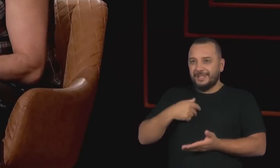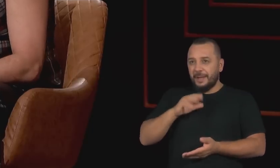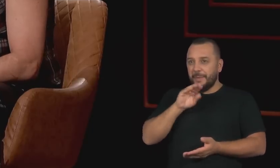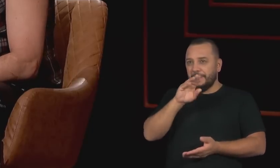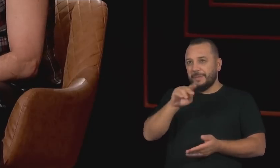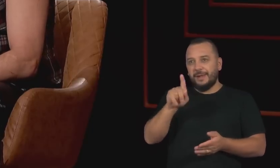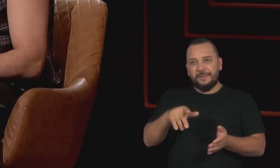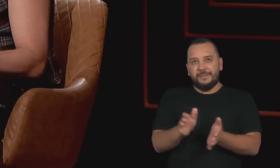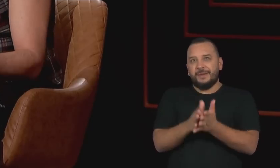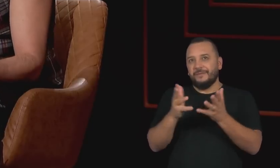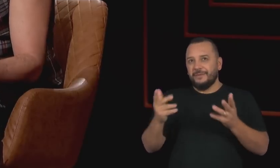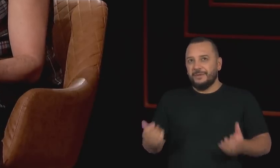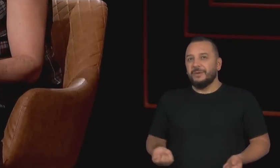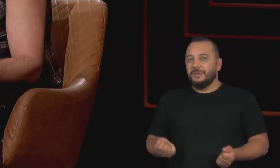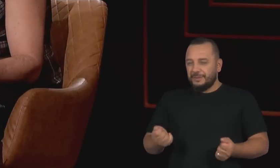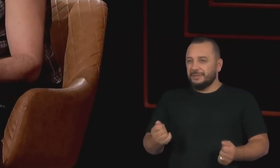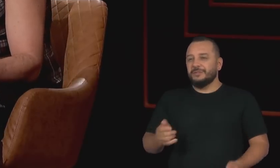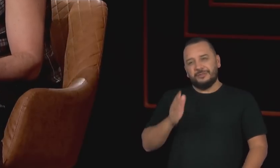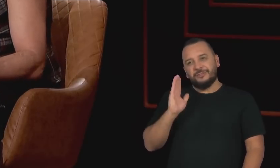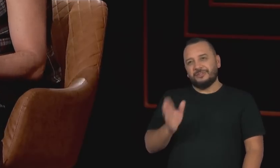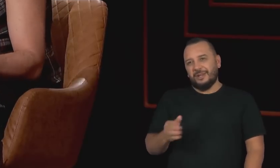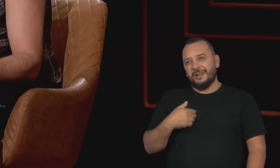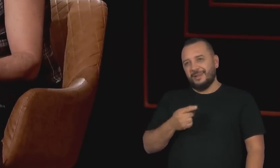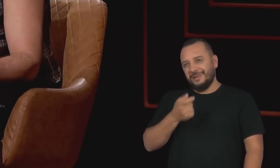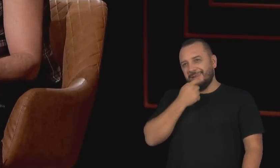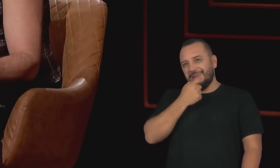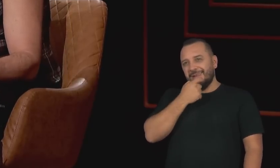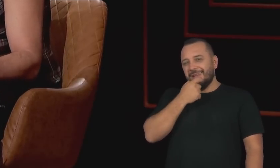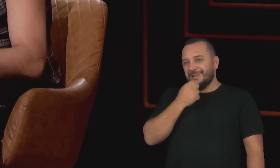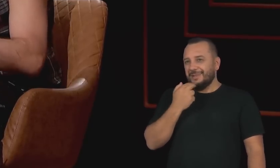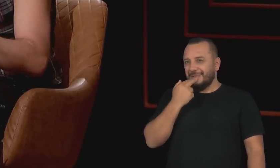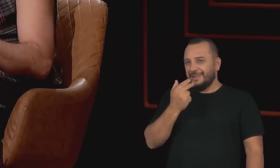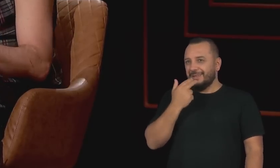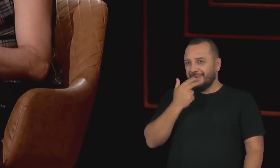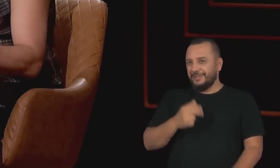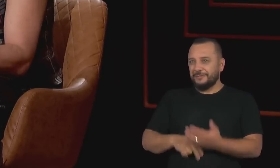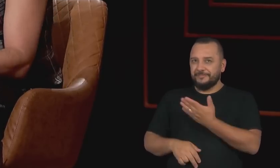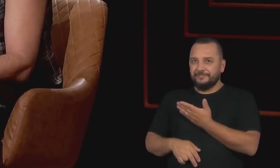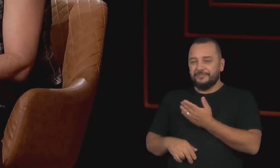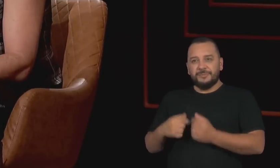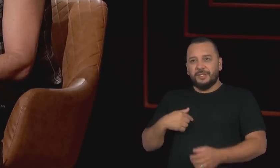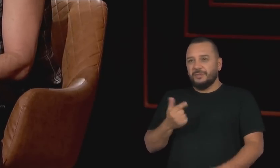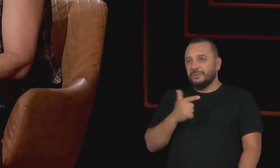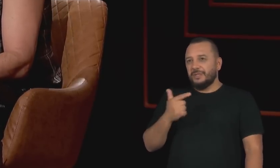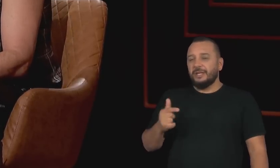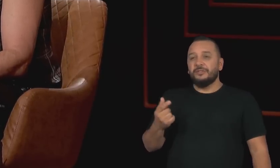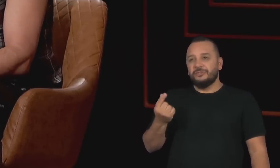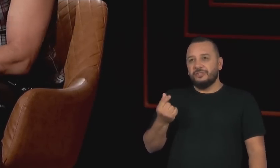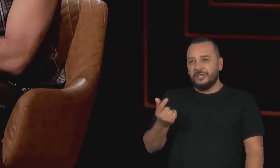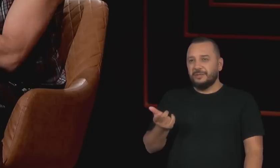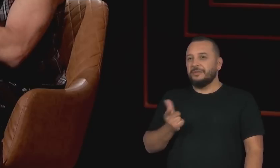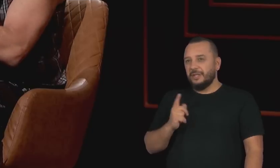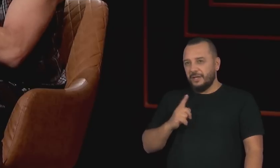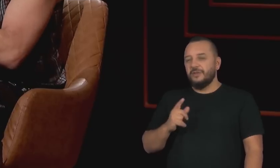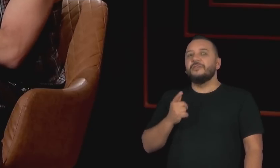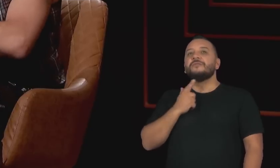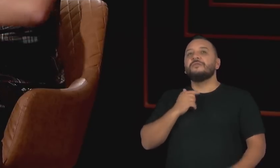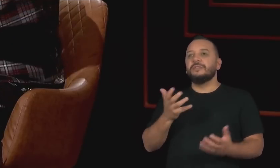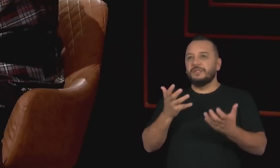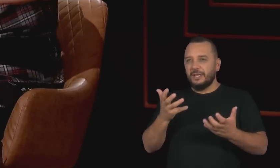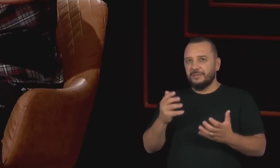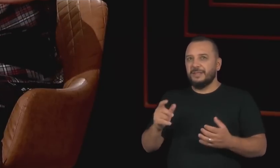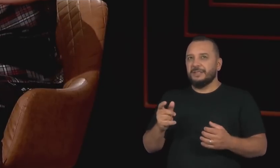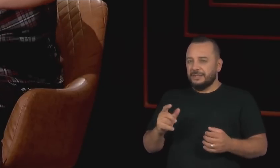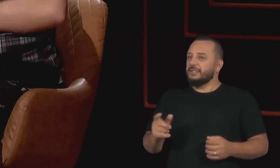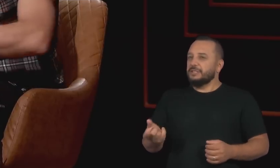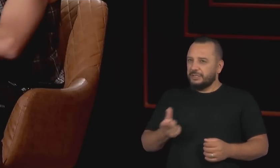para mim, fala, got no money, got these Jones, tipo, eu não tenho dinheiro, tenho essas vontades, dizem, my skin is hanging